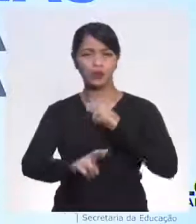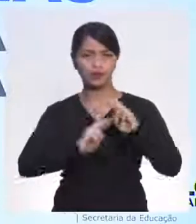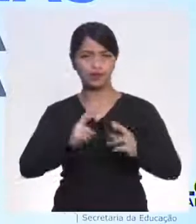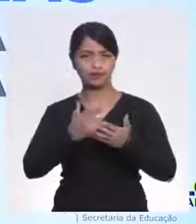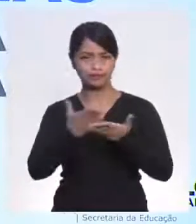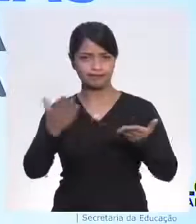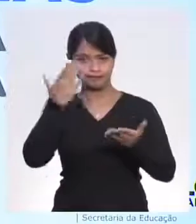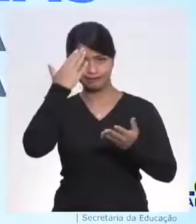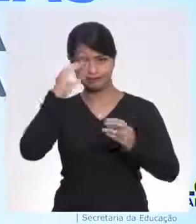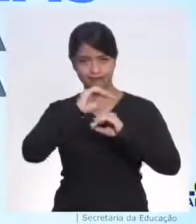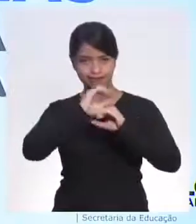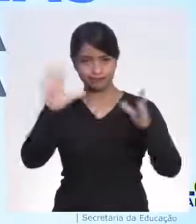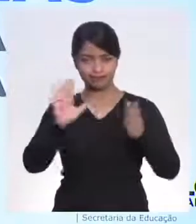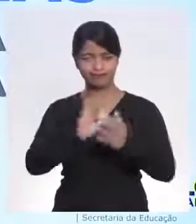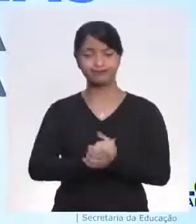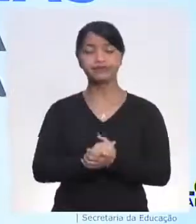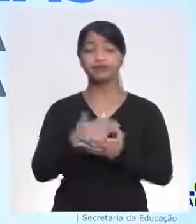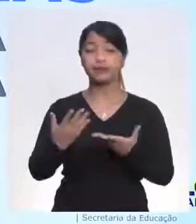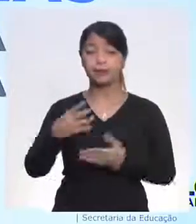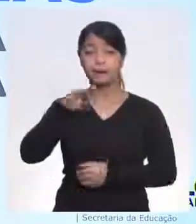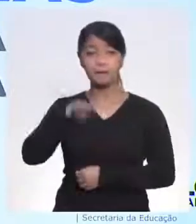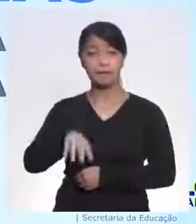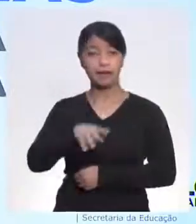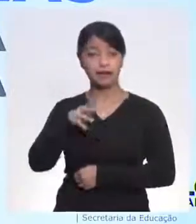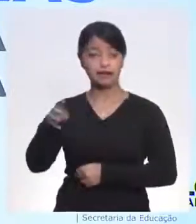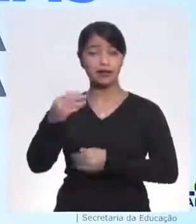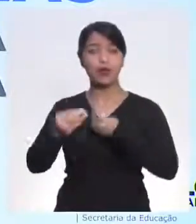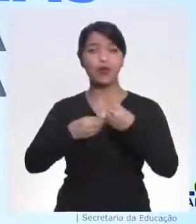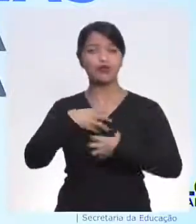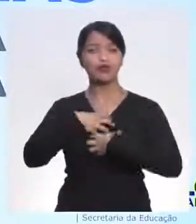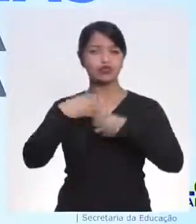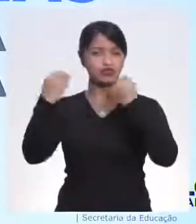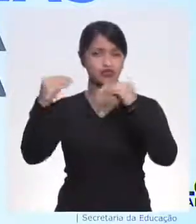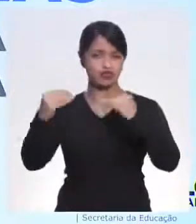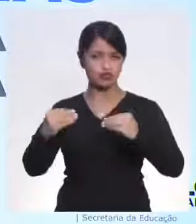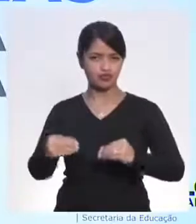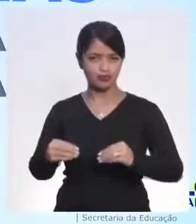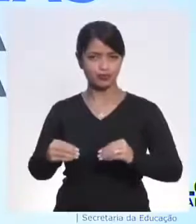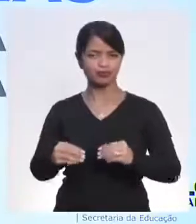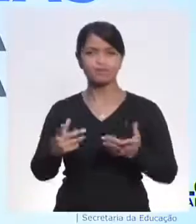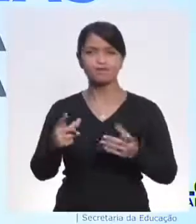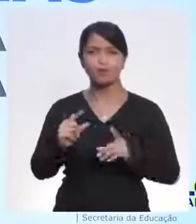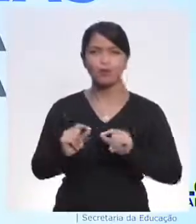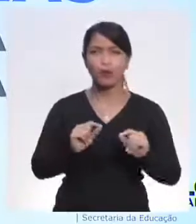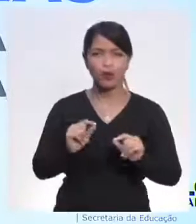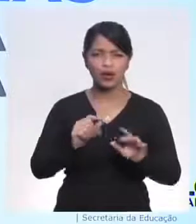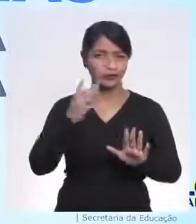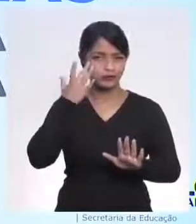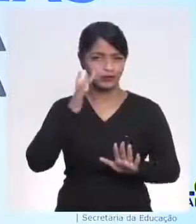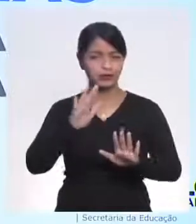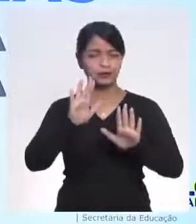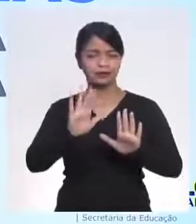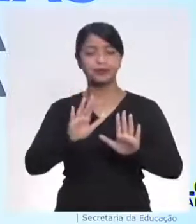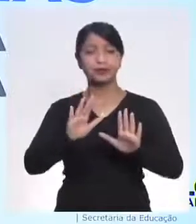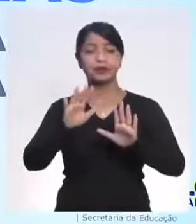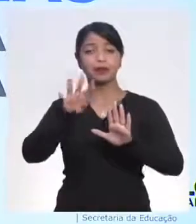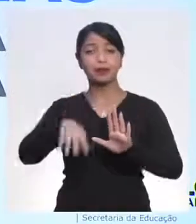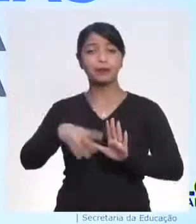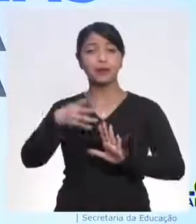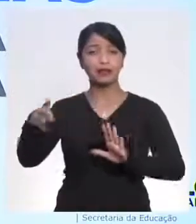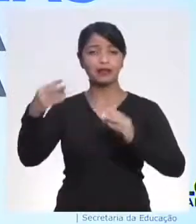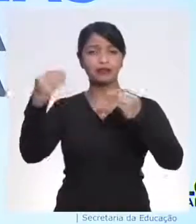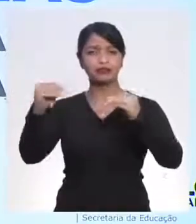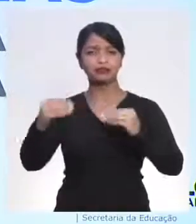da planilha, eu não sei qual que foi a questão ali, quando nós pegamos as respostas da planilha,